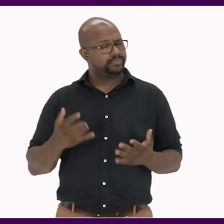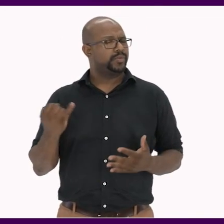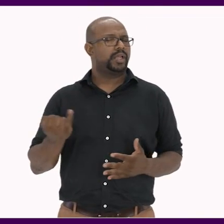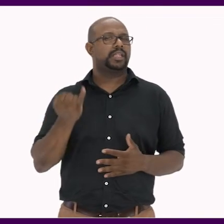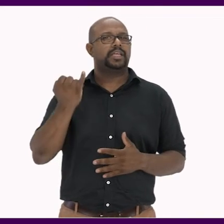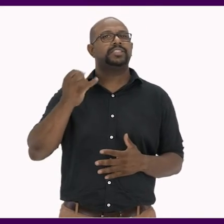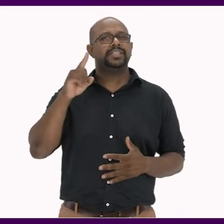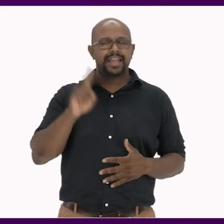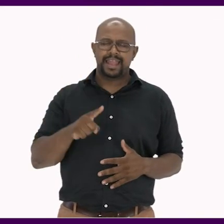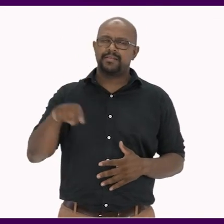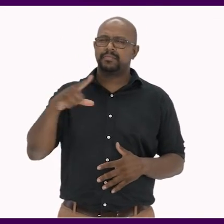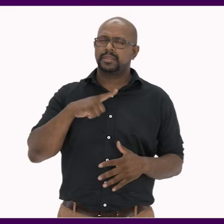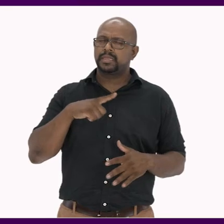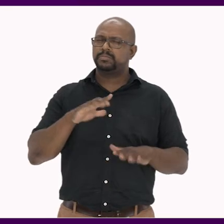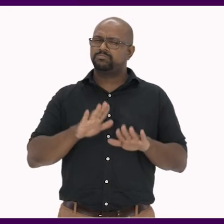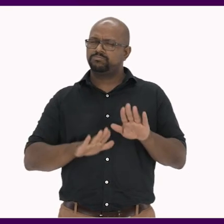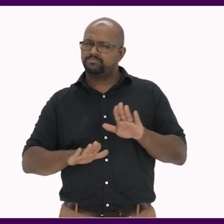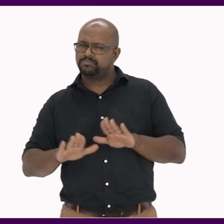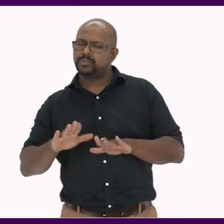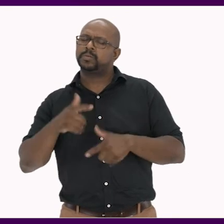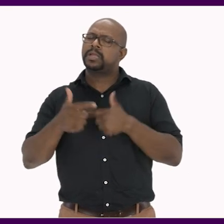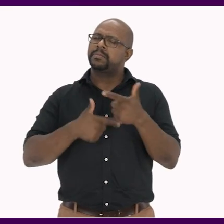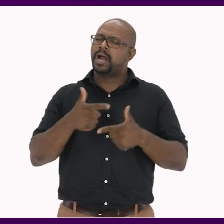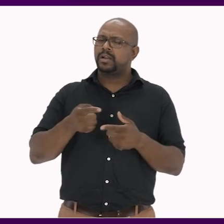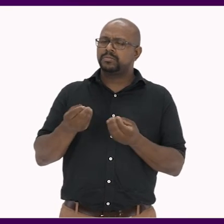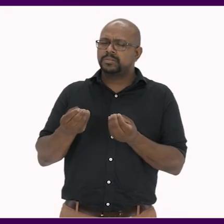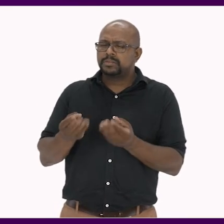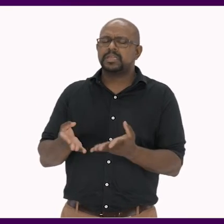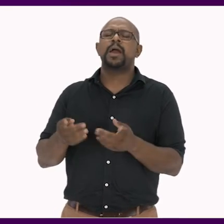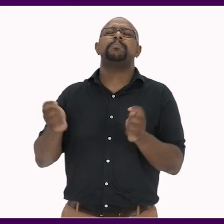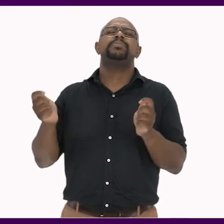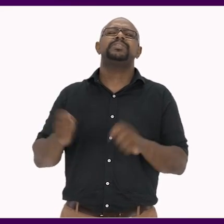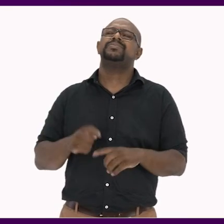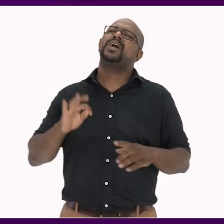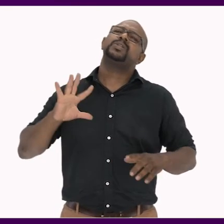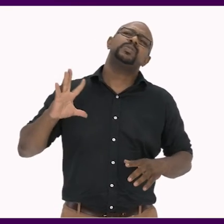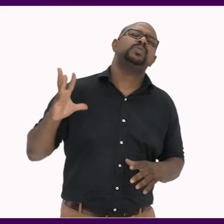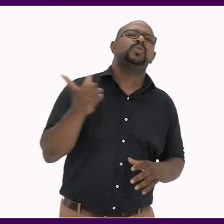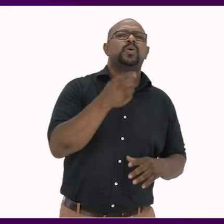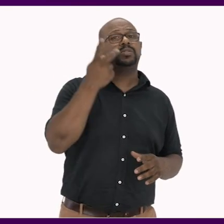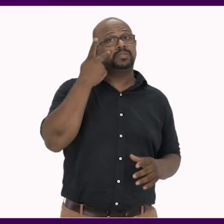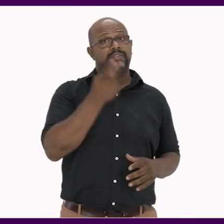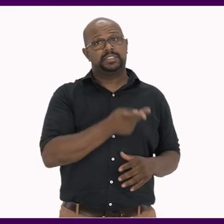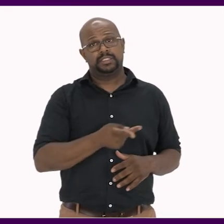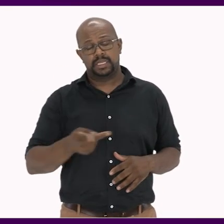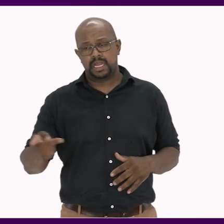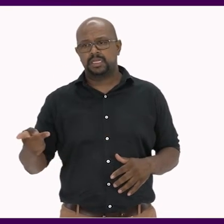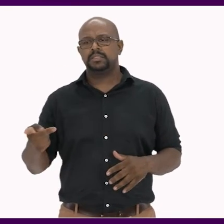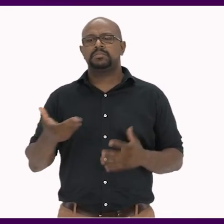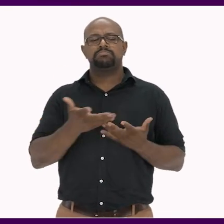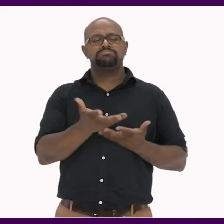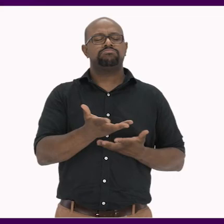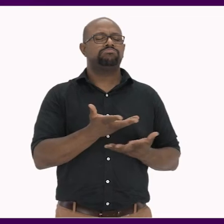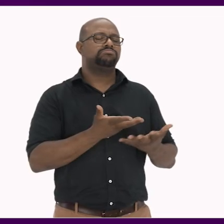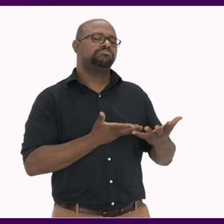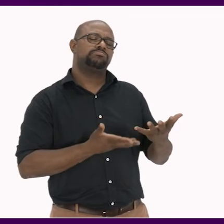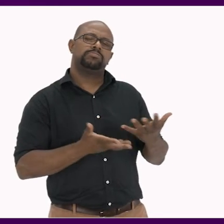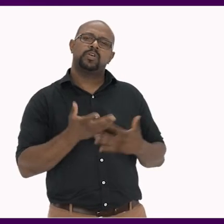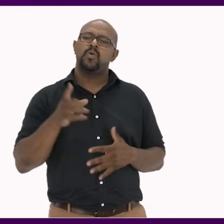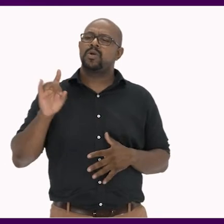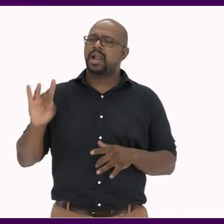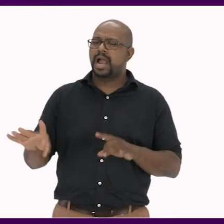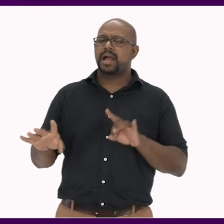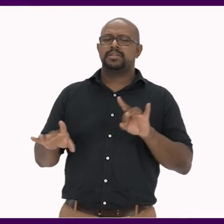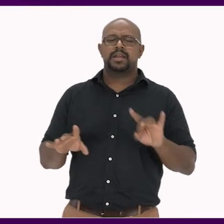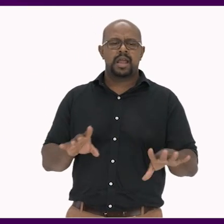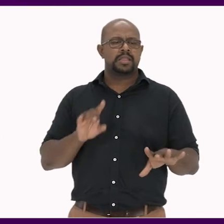O importante é ter o cuidado e o trabalho de tornar possível a todos os visitantes se relacionarem com